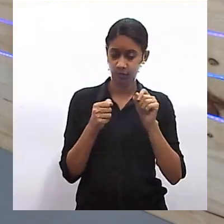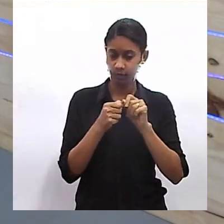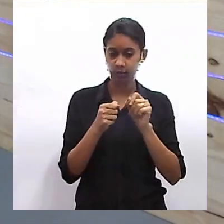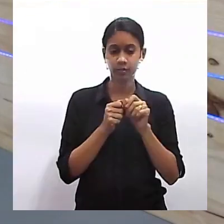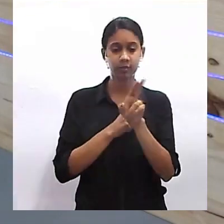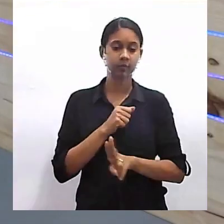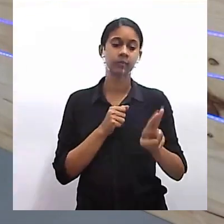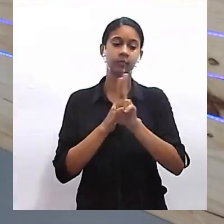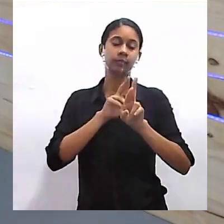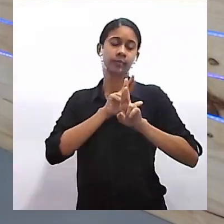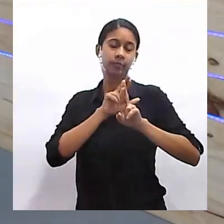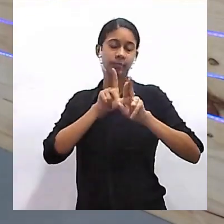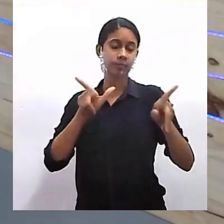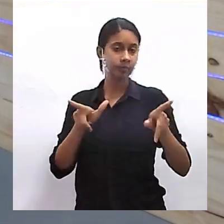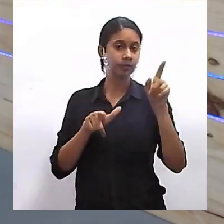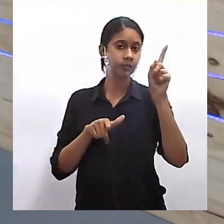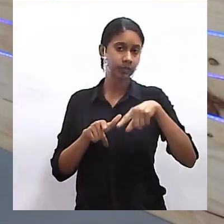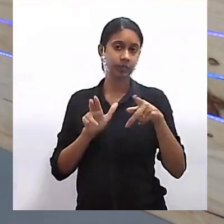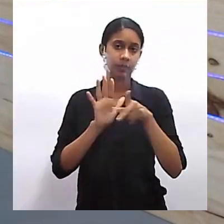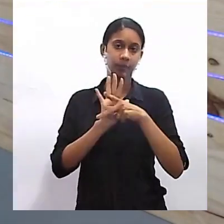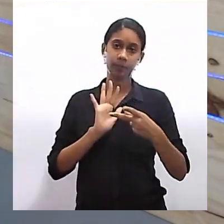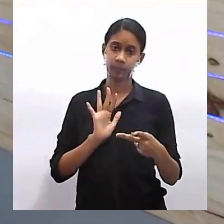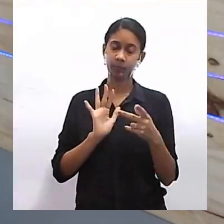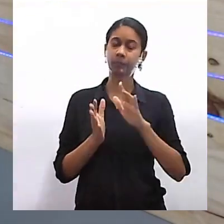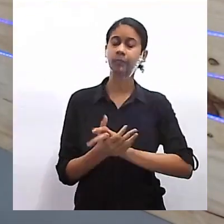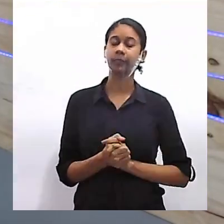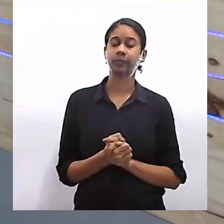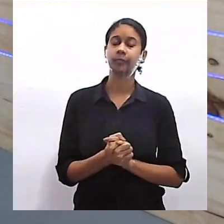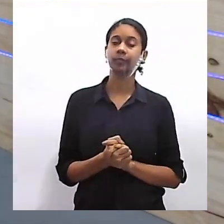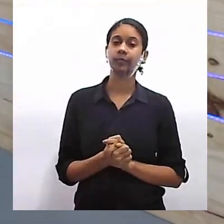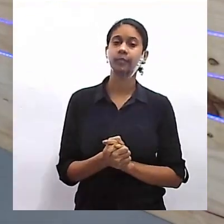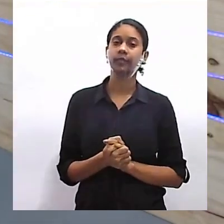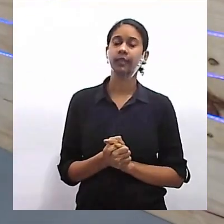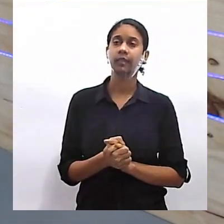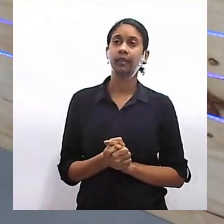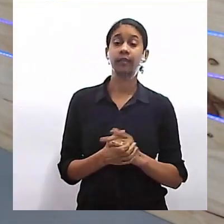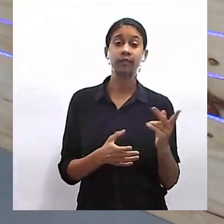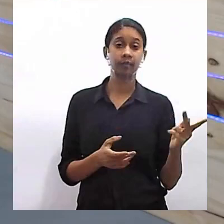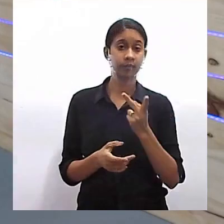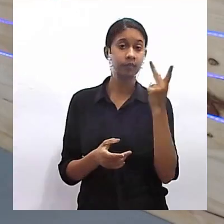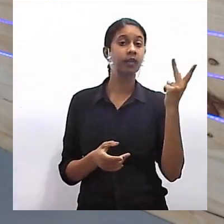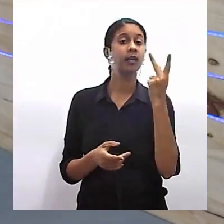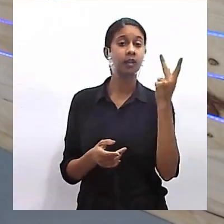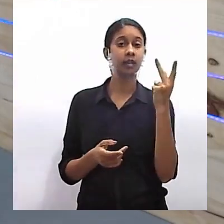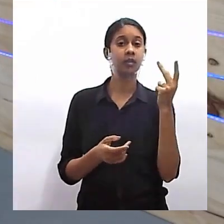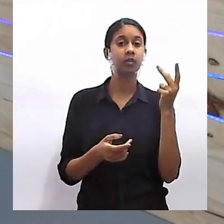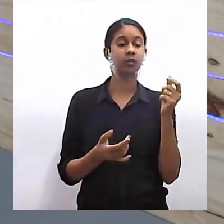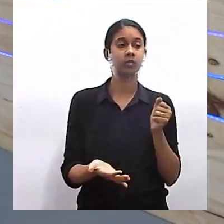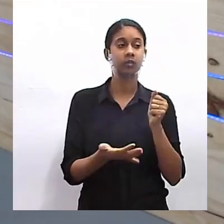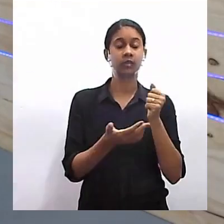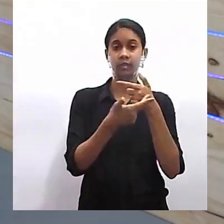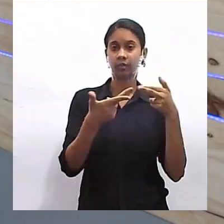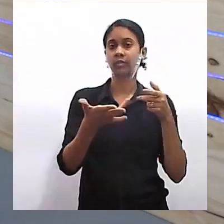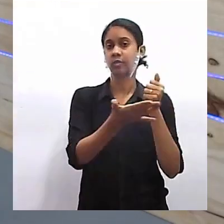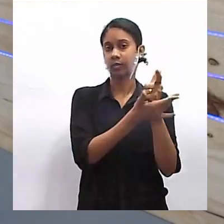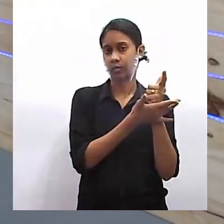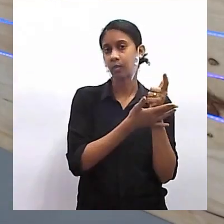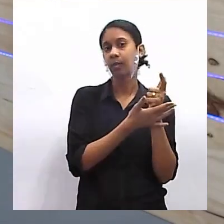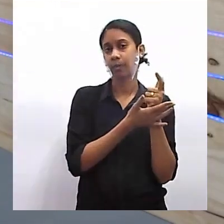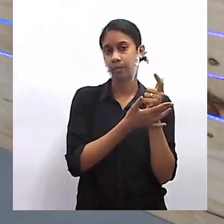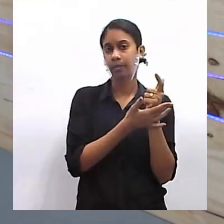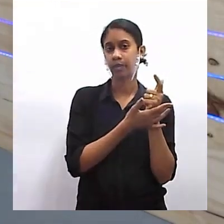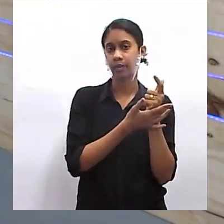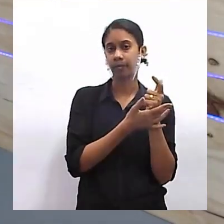algo diferente é um custo, não é isso? Custo de frete de matéria-prima é um custo, né? Matéria-prima não deixa de ser